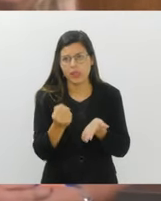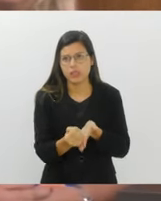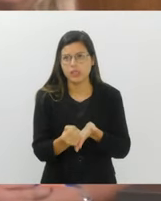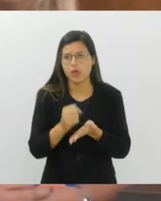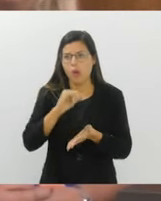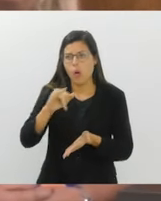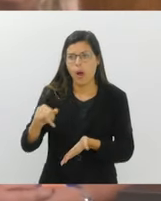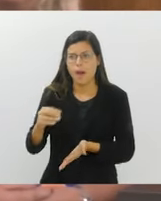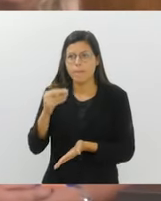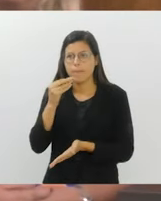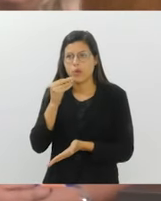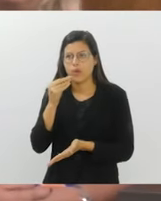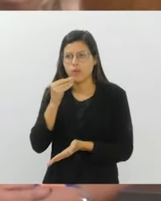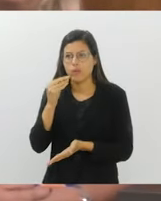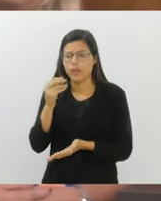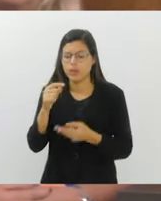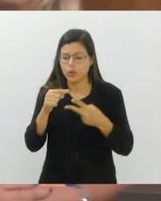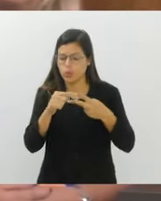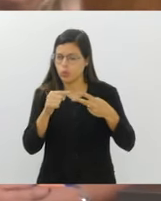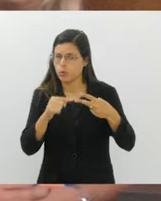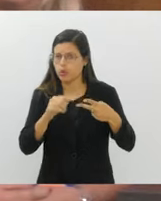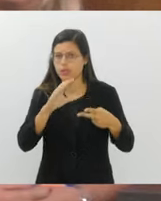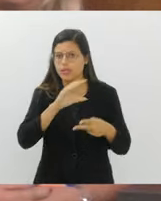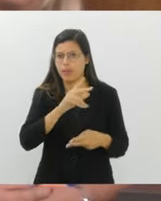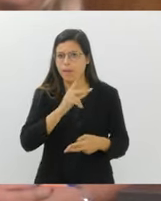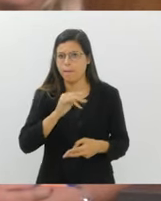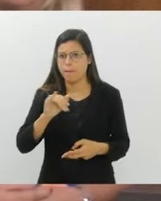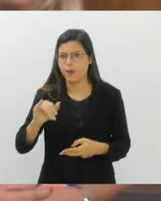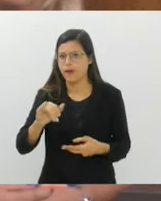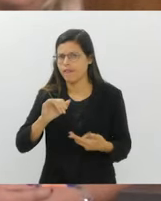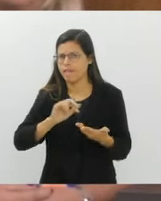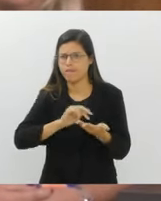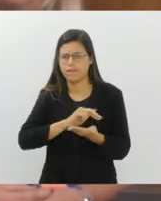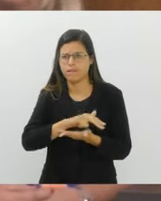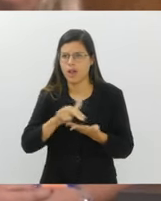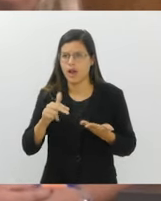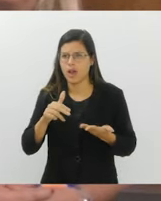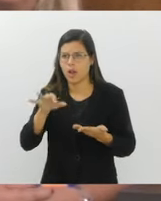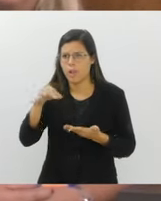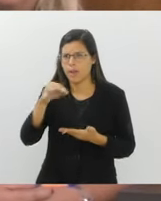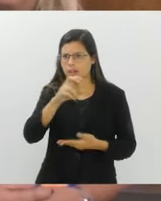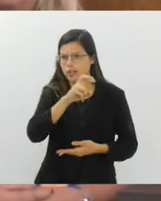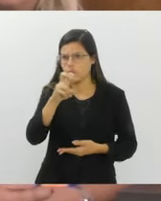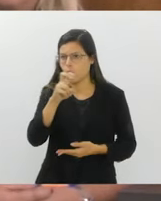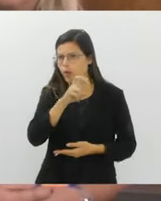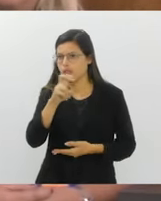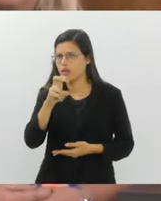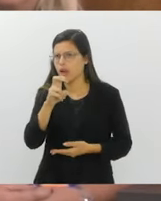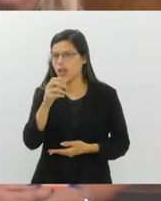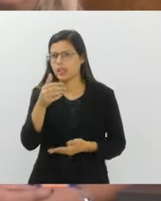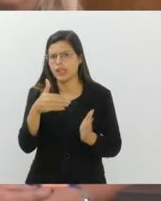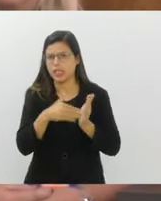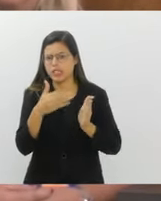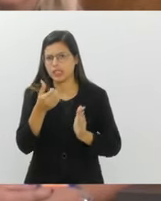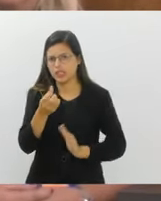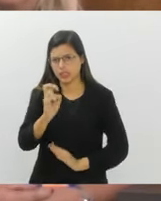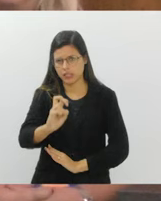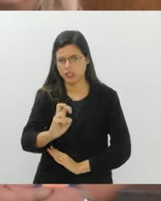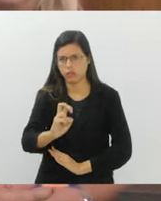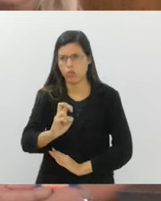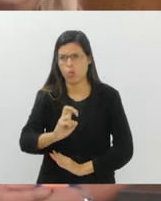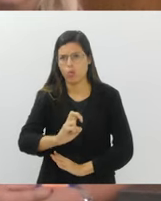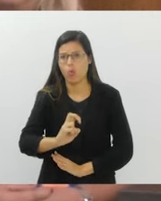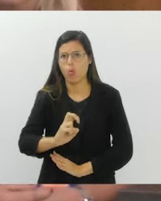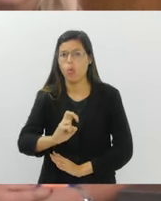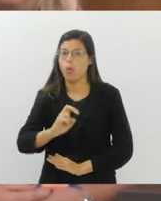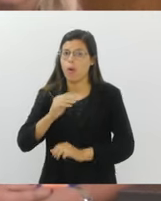Aproveita, as duas CPI apontaram vários, é a página 55 a 65. Vamos botar